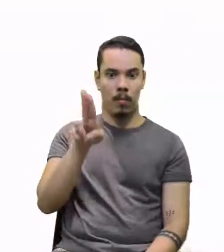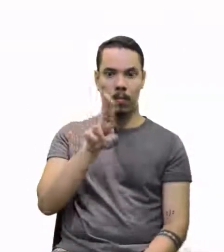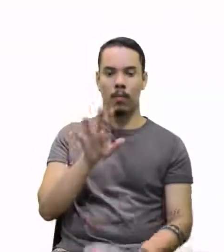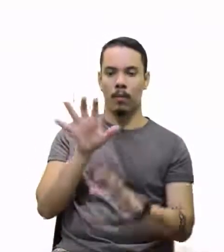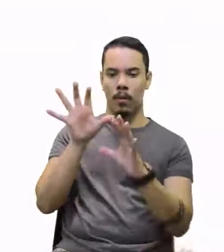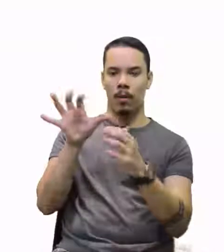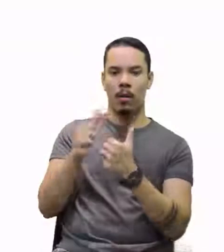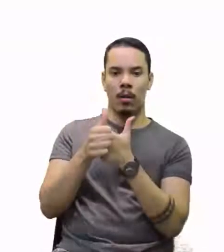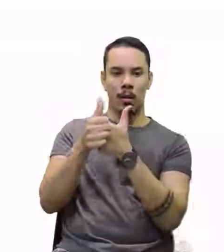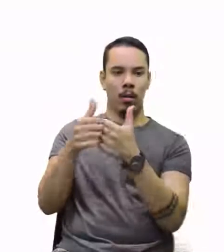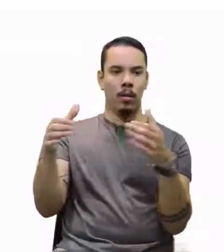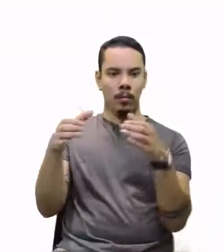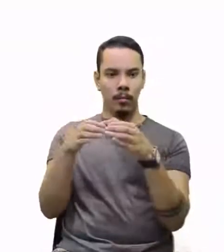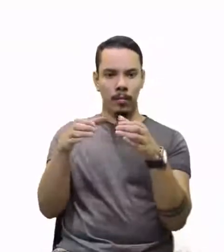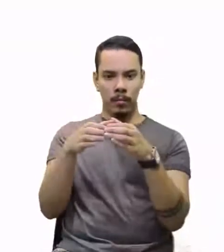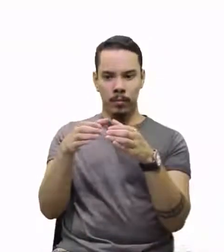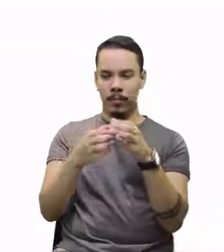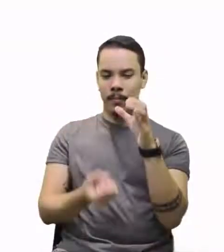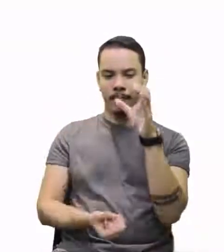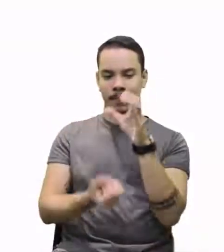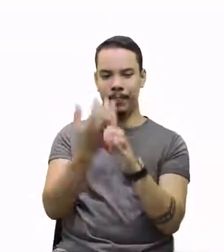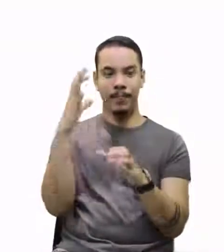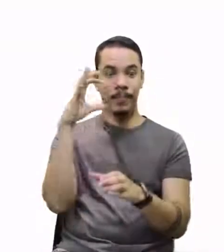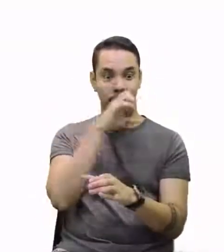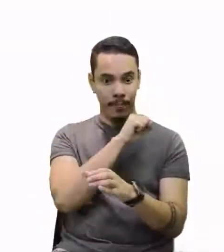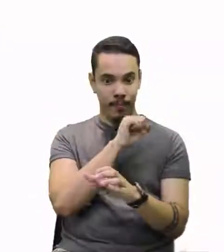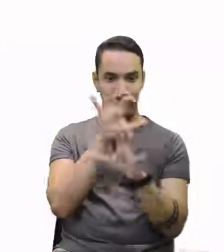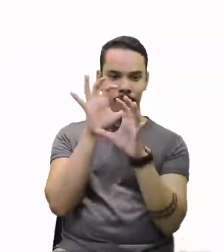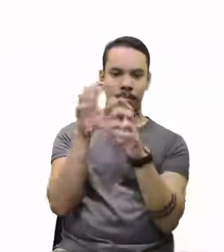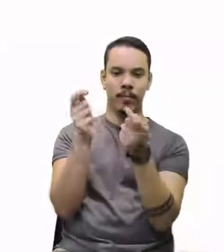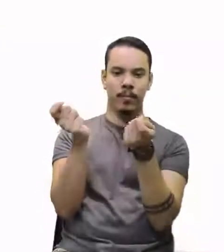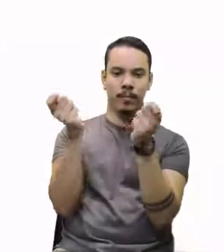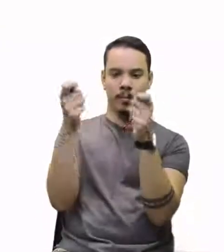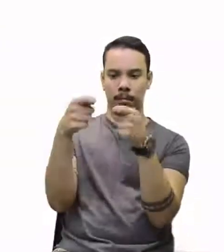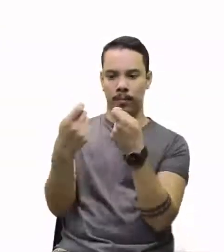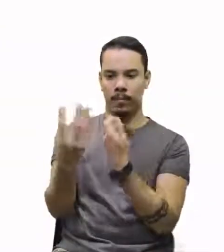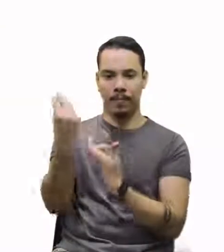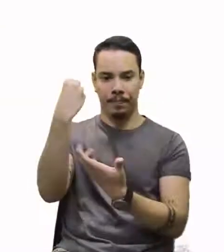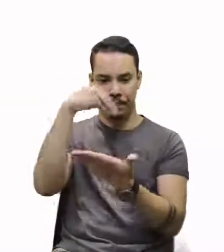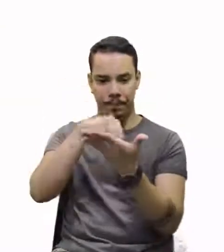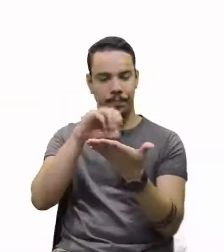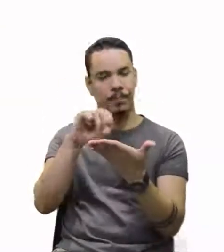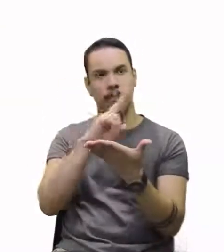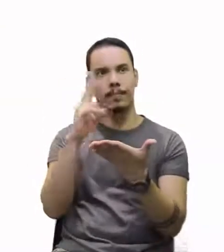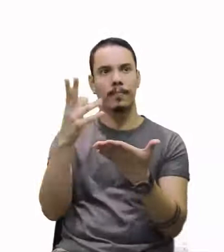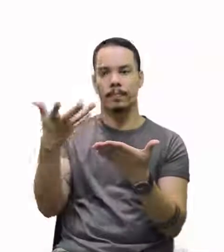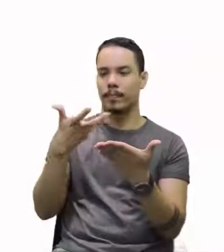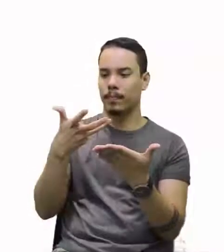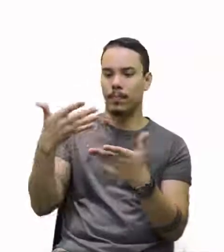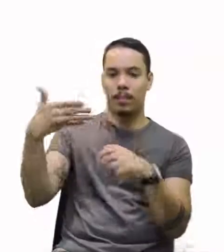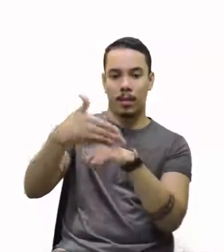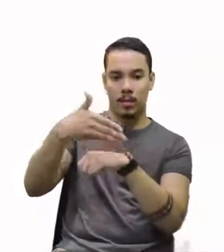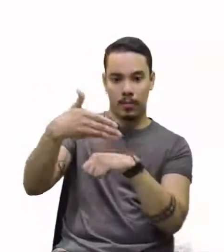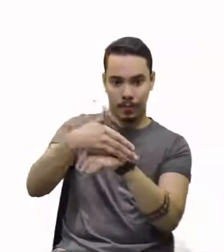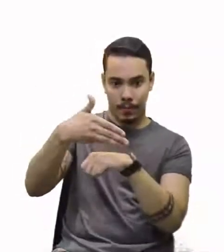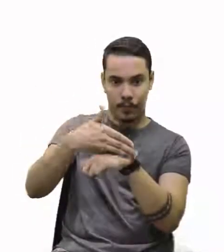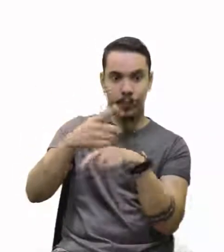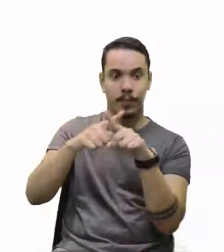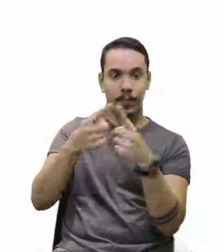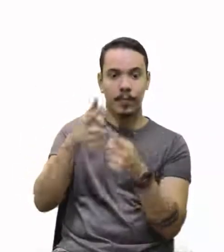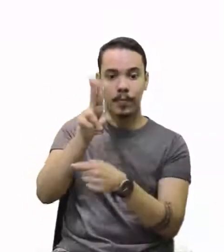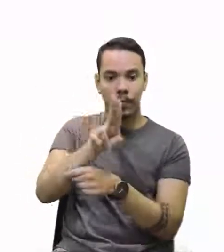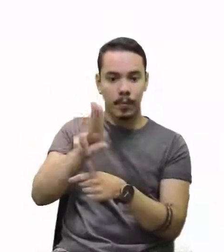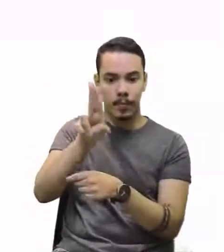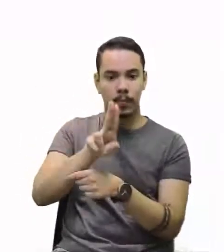com conjunto de capacitores. Assim pode atenuar ou enfatizar frequências, sendo utilizado